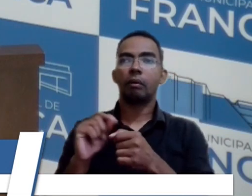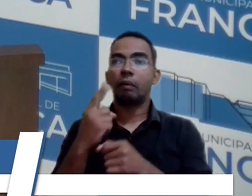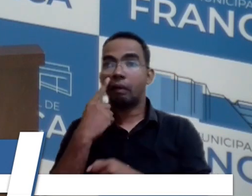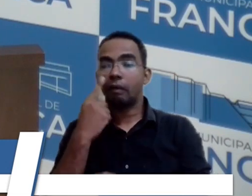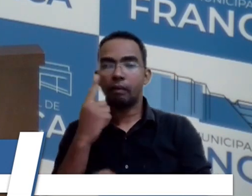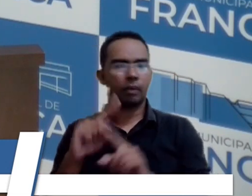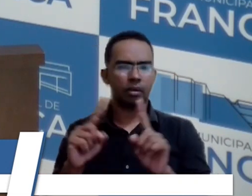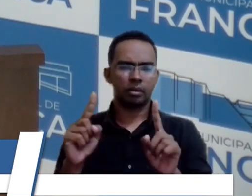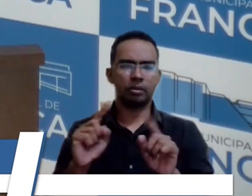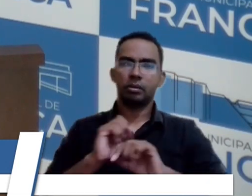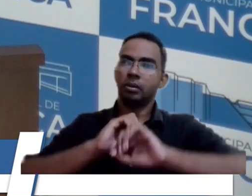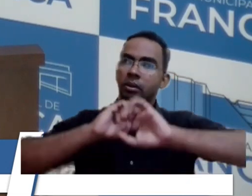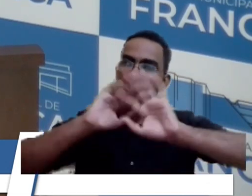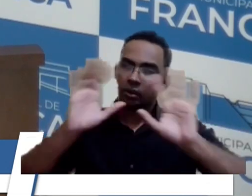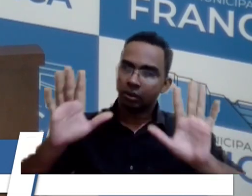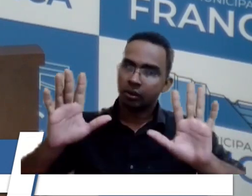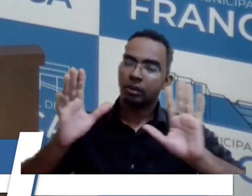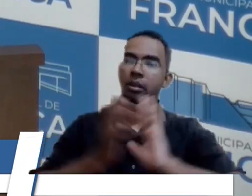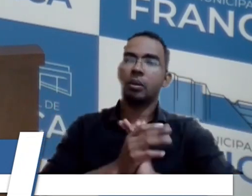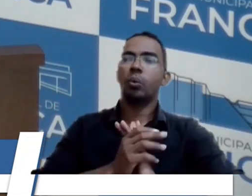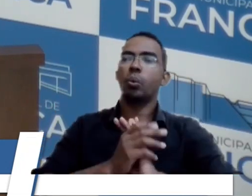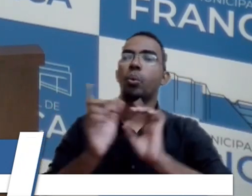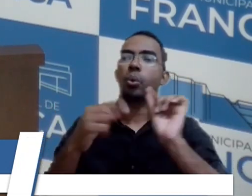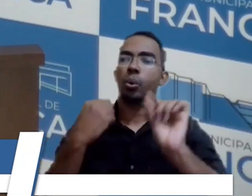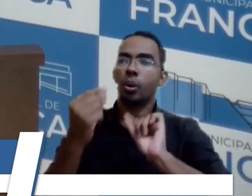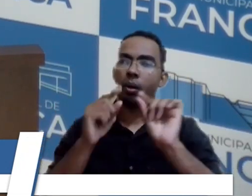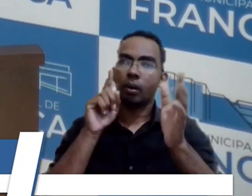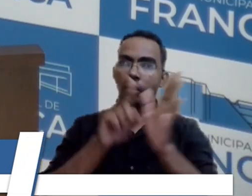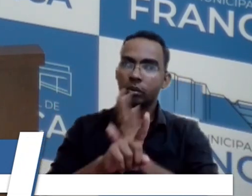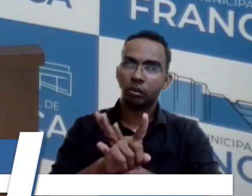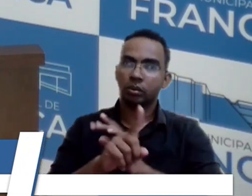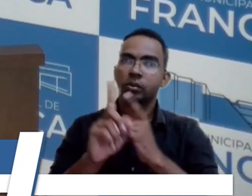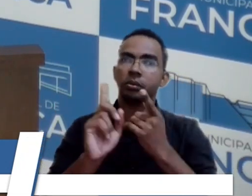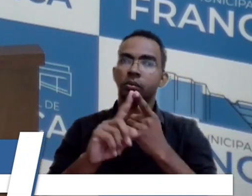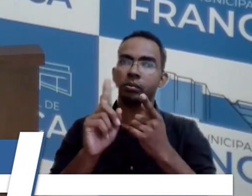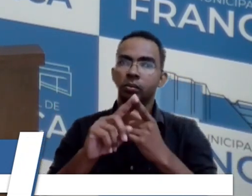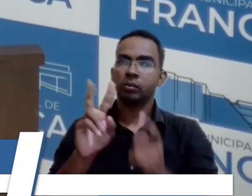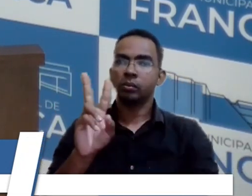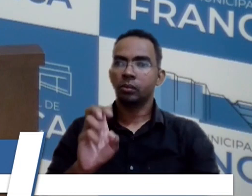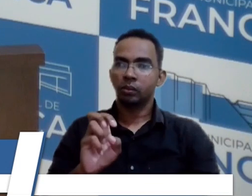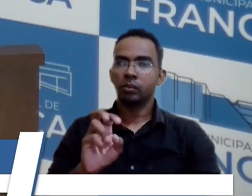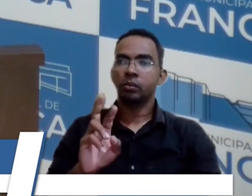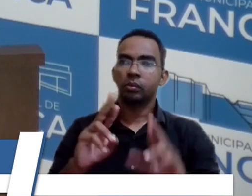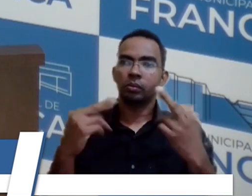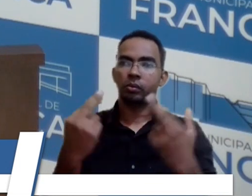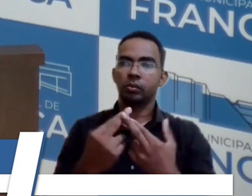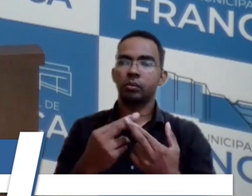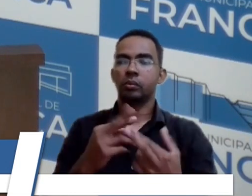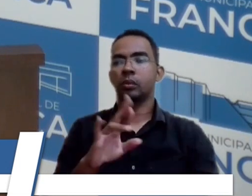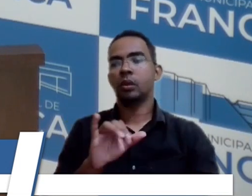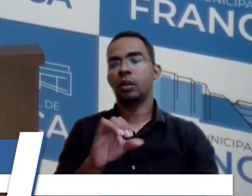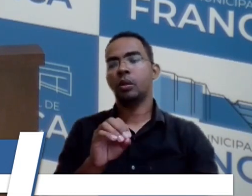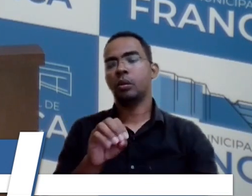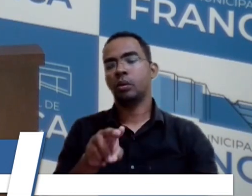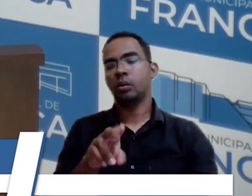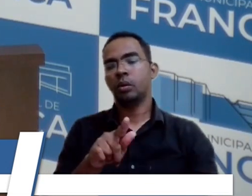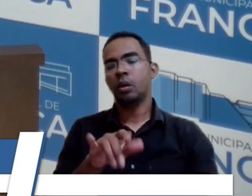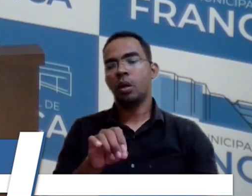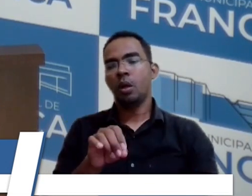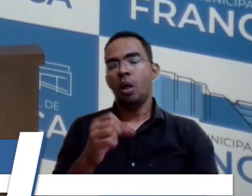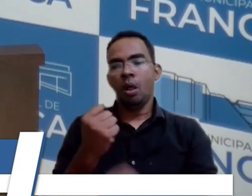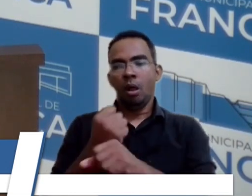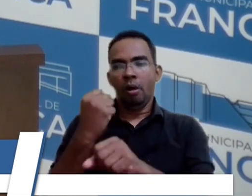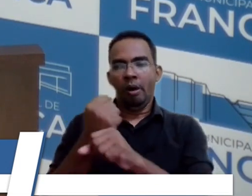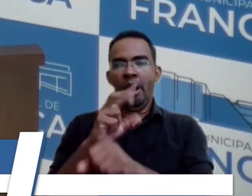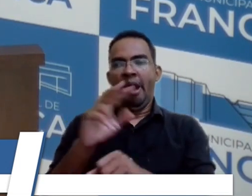muito claro no que a gente perguntou, inclusive sobre a Rio Negro e Solimões, que é uma obra a ser empenhada. Ah,